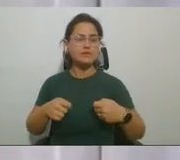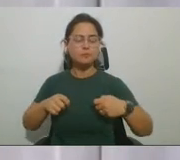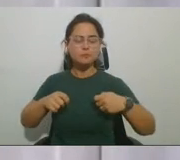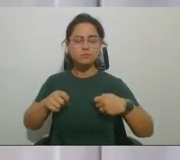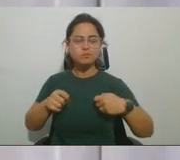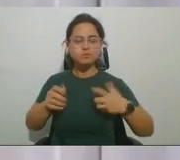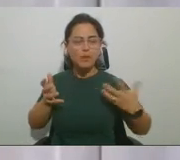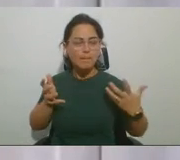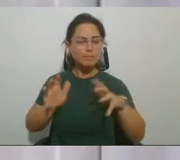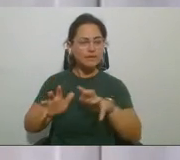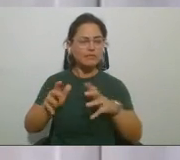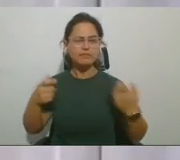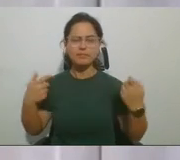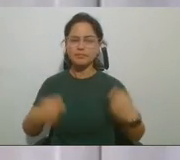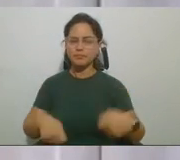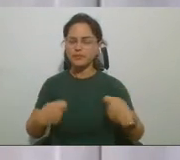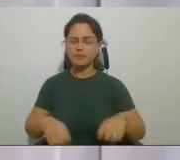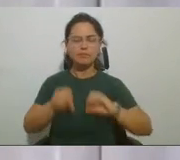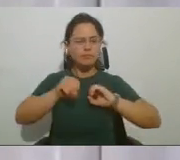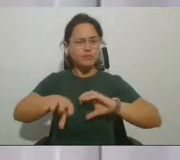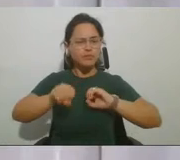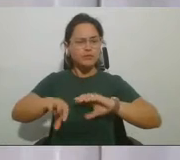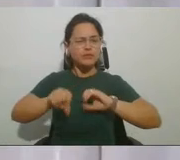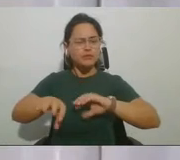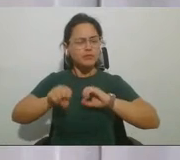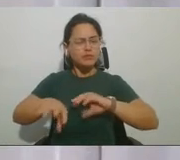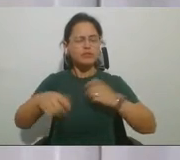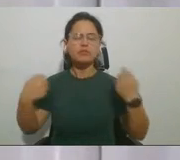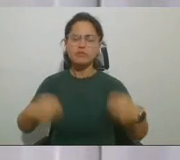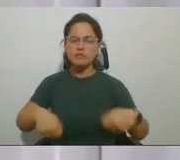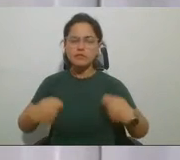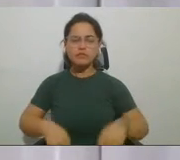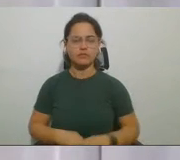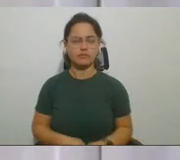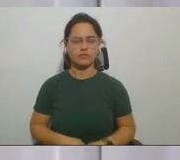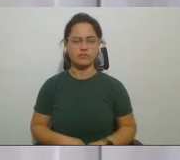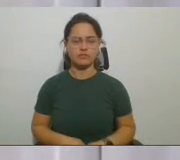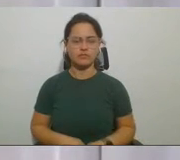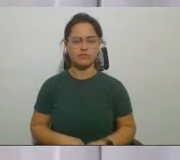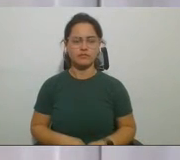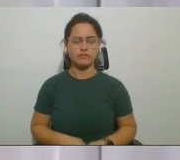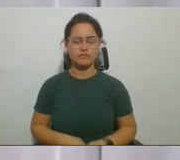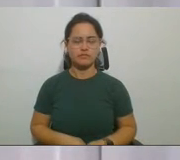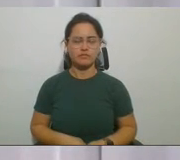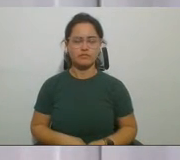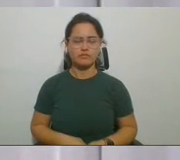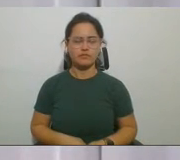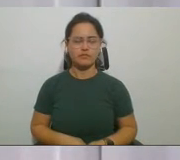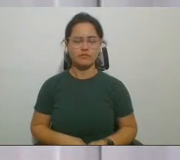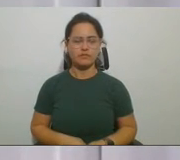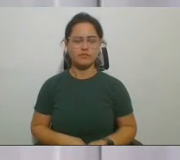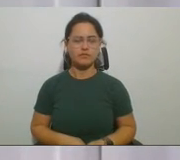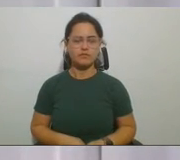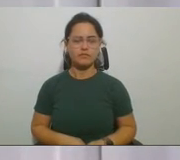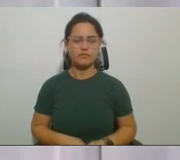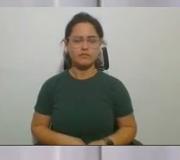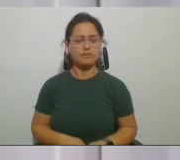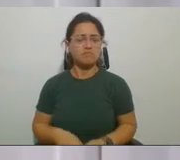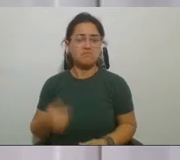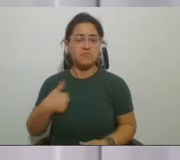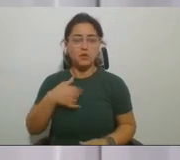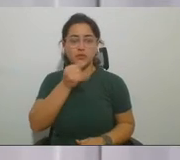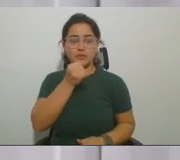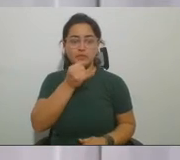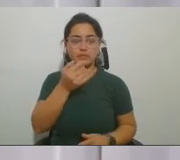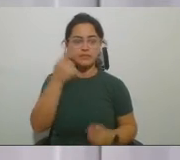qualquer lugar. Não quer dizer que não me preocupa tanto que as pessoas se catalogue como feminista. Vou